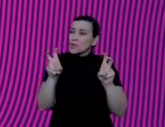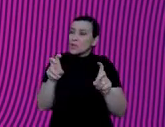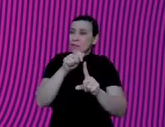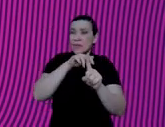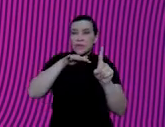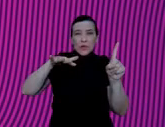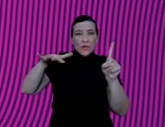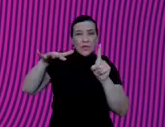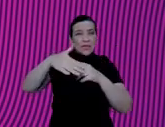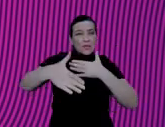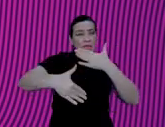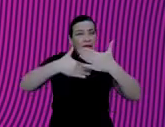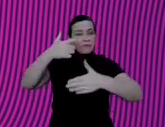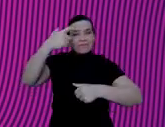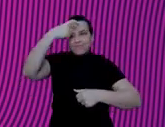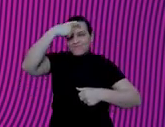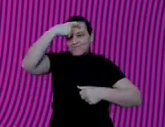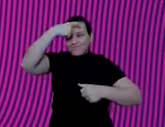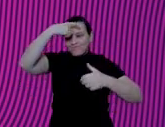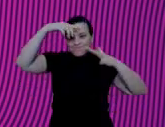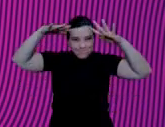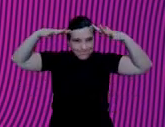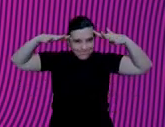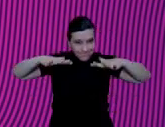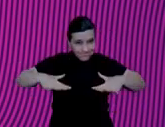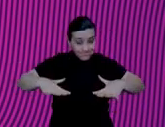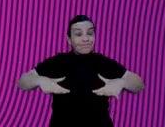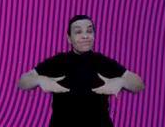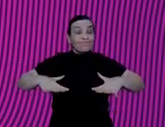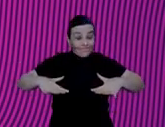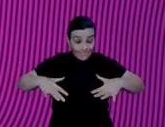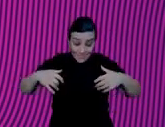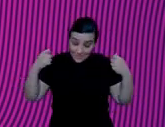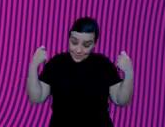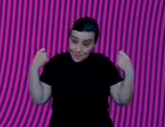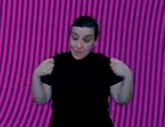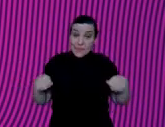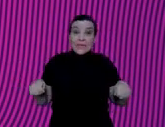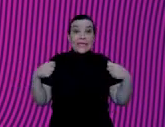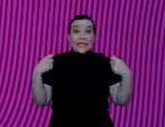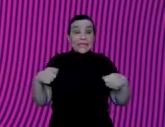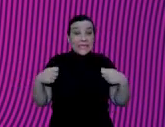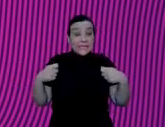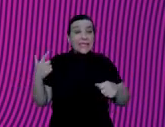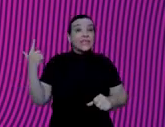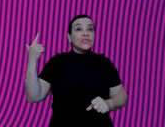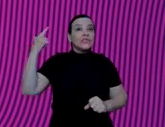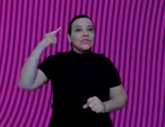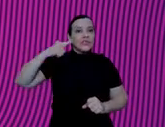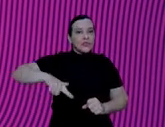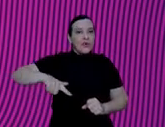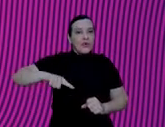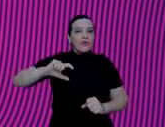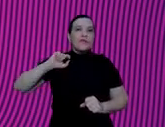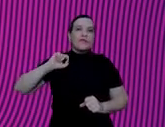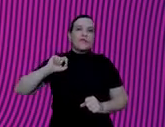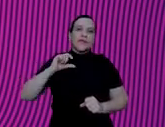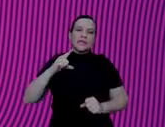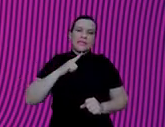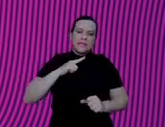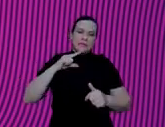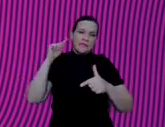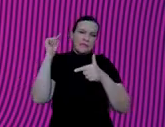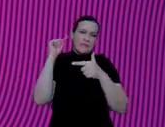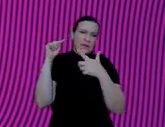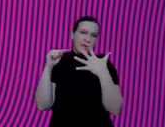né, num movimento claro de dizer, olha, nós precisamos revalorizar, né, que há outras questões envolvidas no